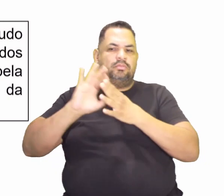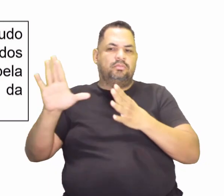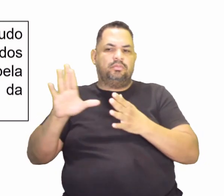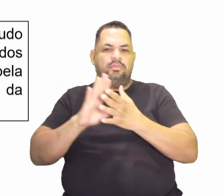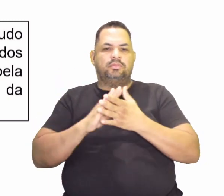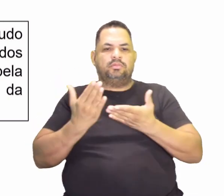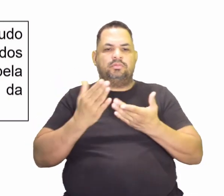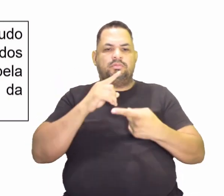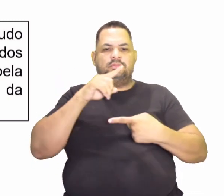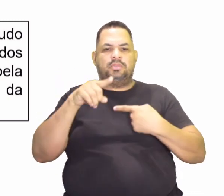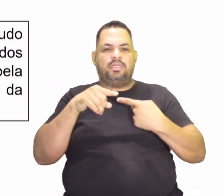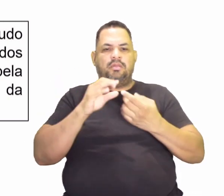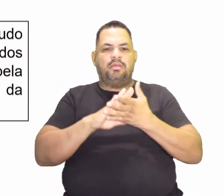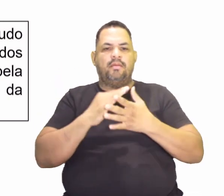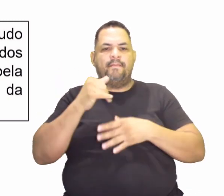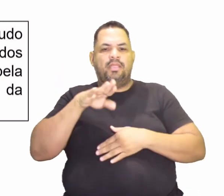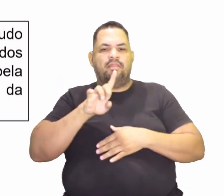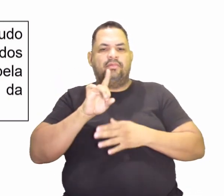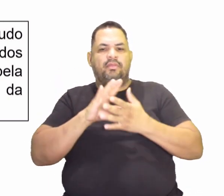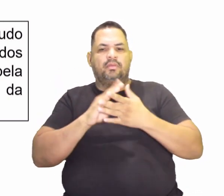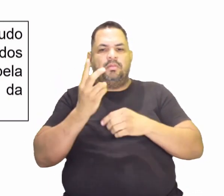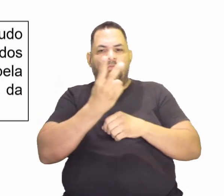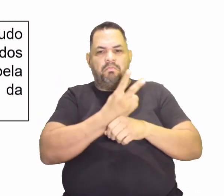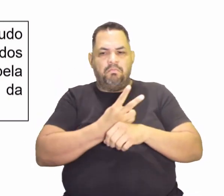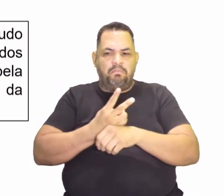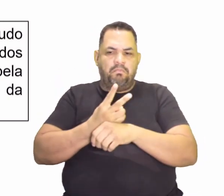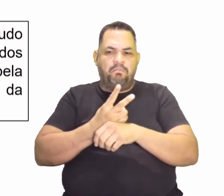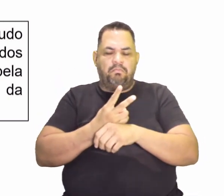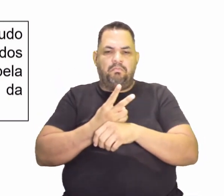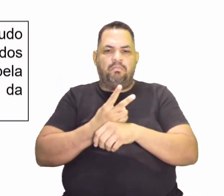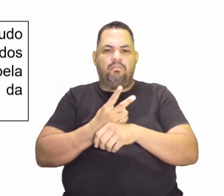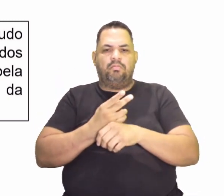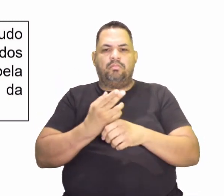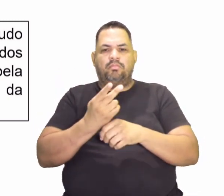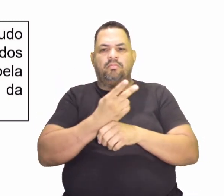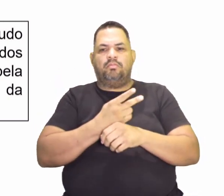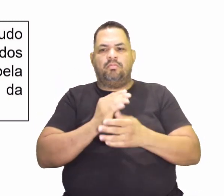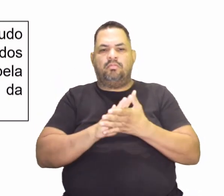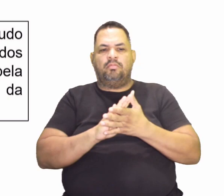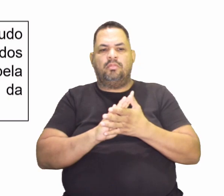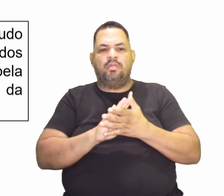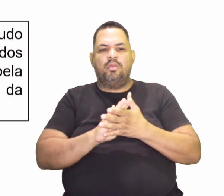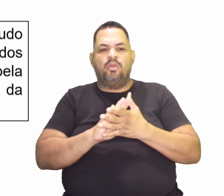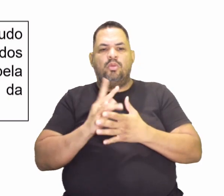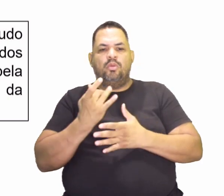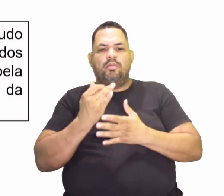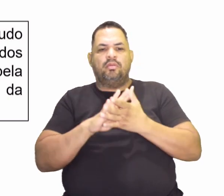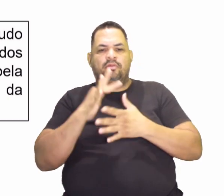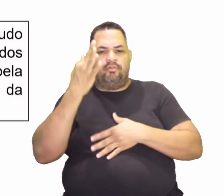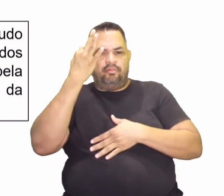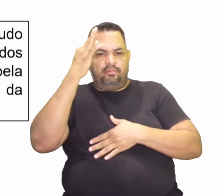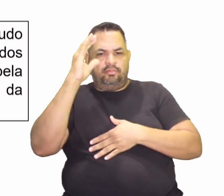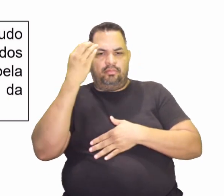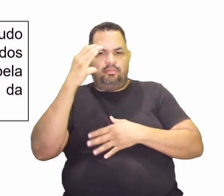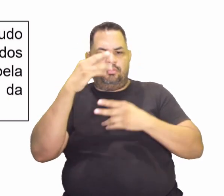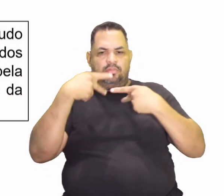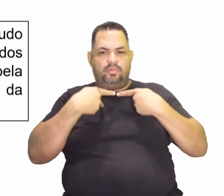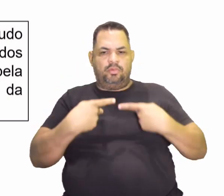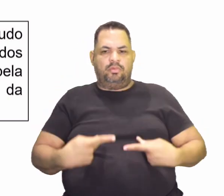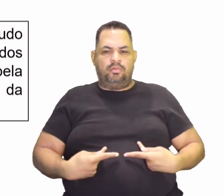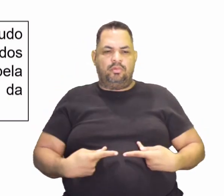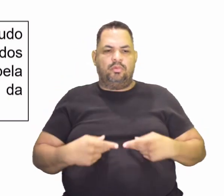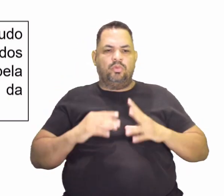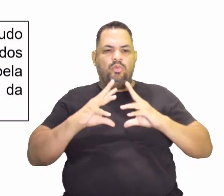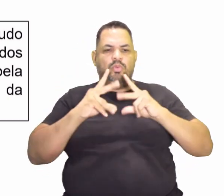grandes pretensões metafísicas, é o estudo do ser. Para Hobbes, a filosofia seria a ciência dos corpos, isto